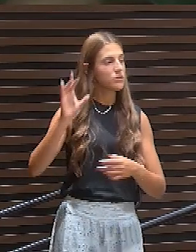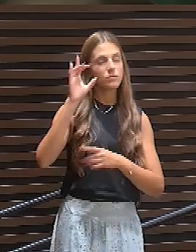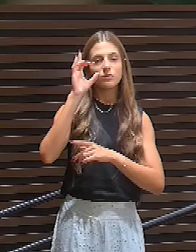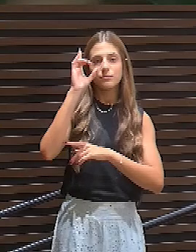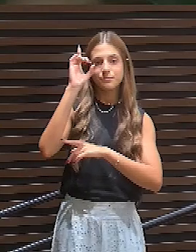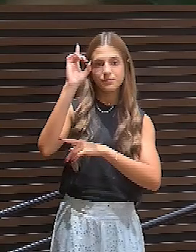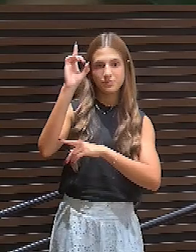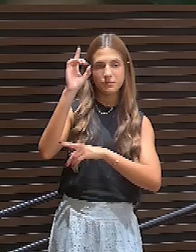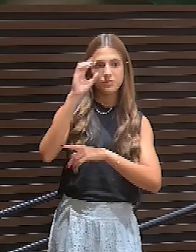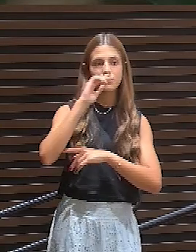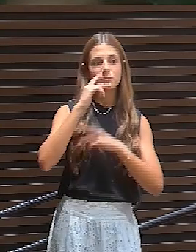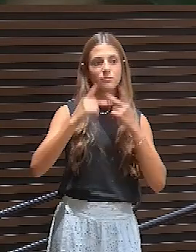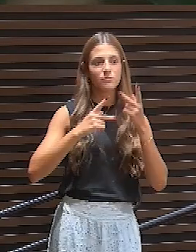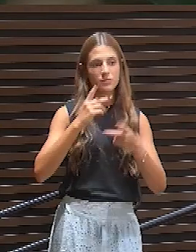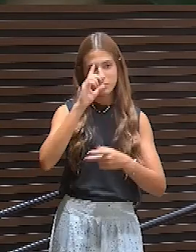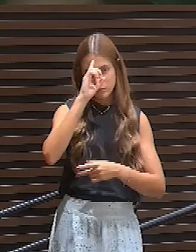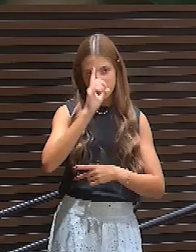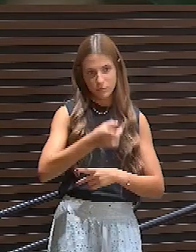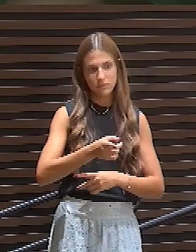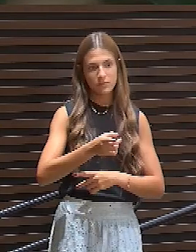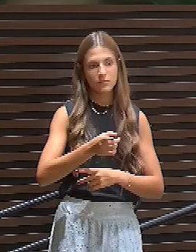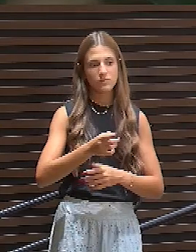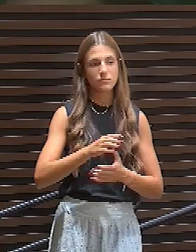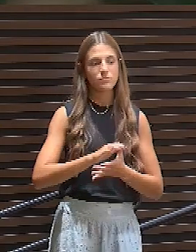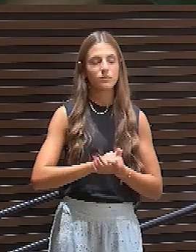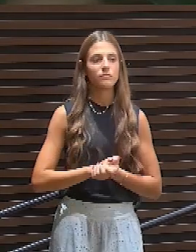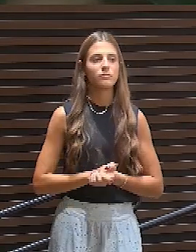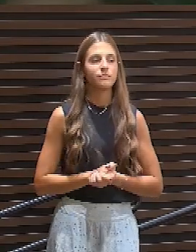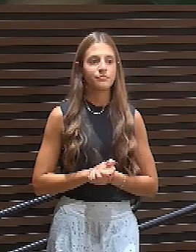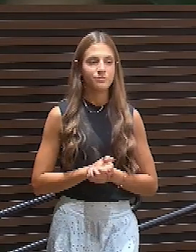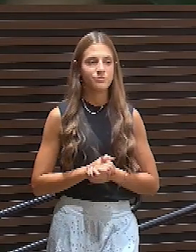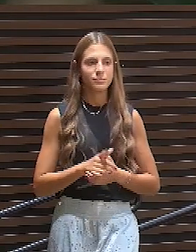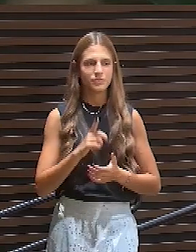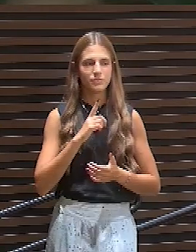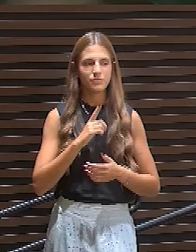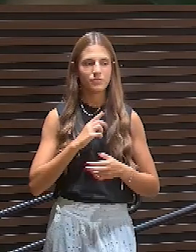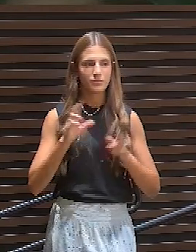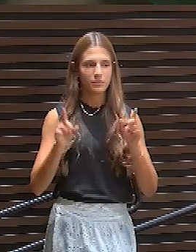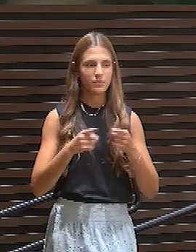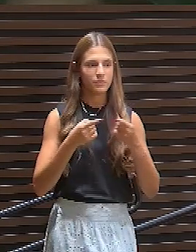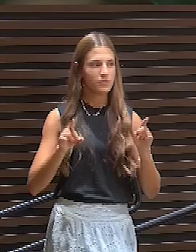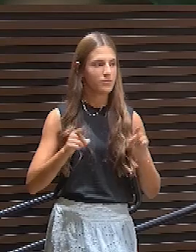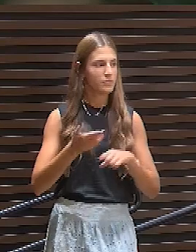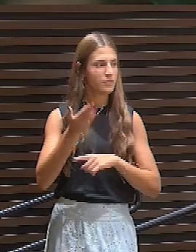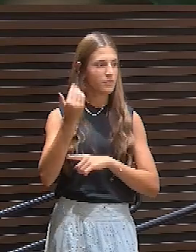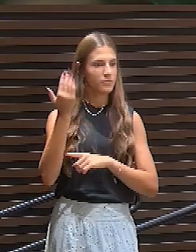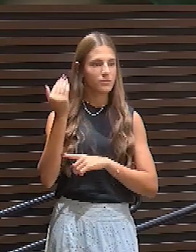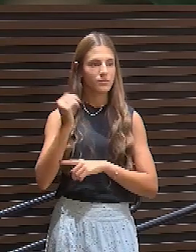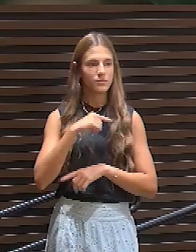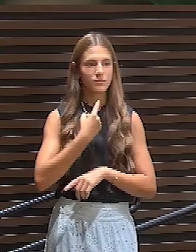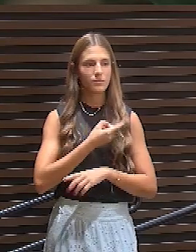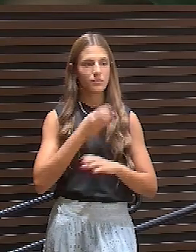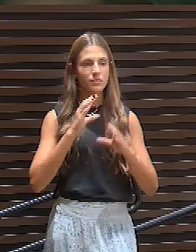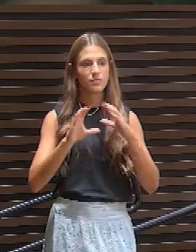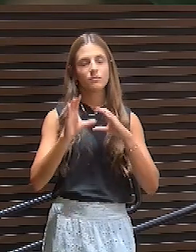ao que Cristo mandar. Um velho cântico que antigamente nós cantávamos.